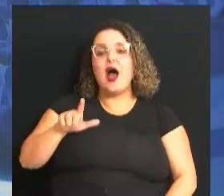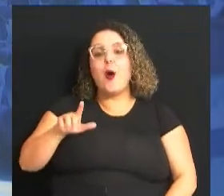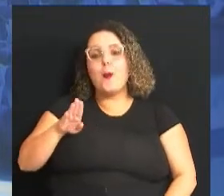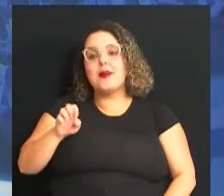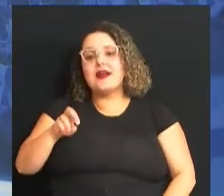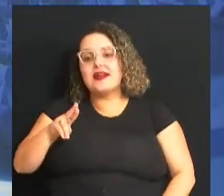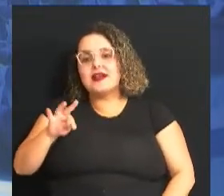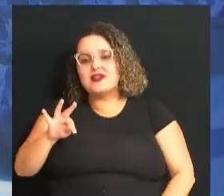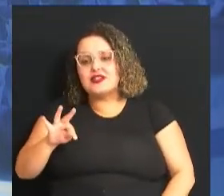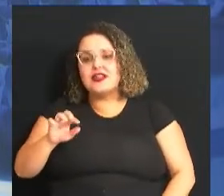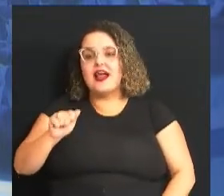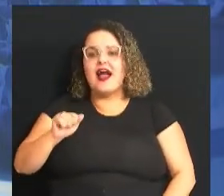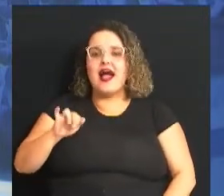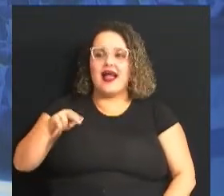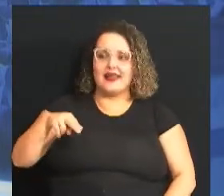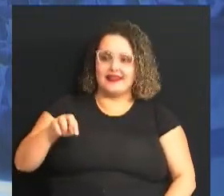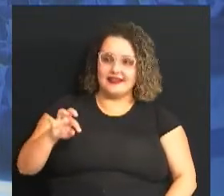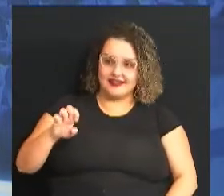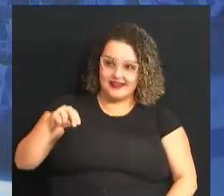obrigada.